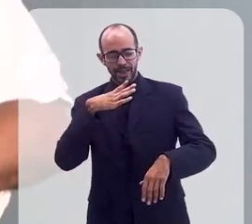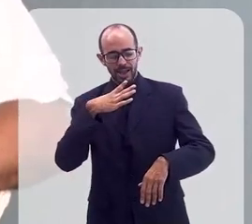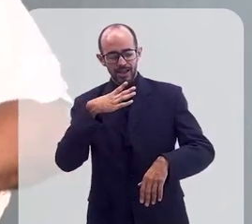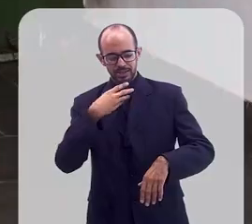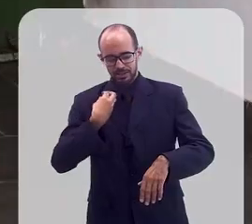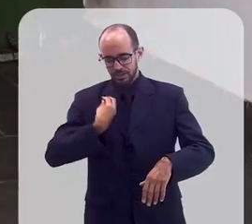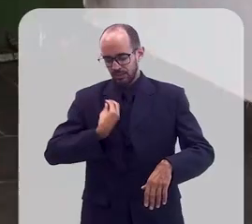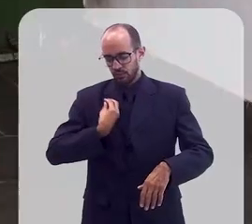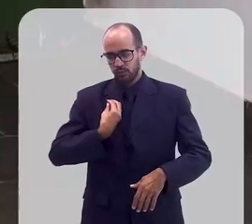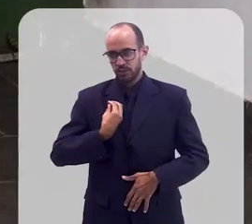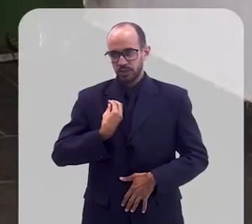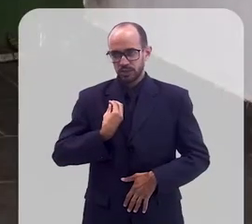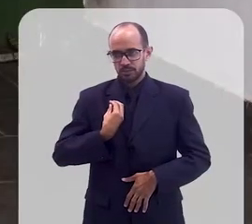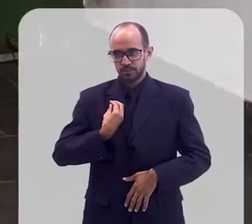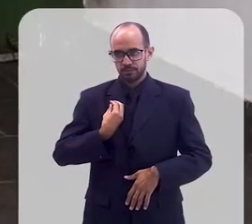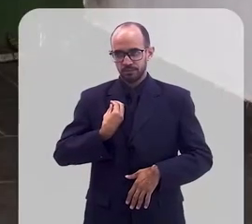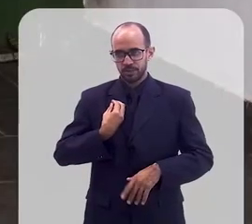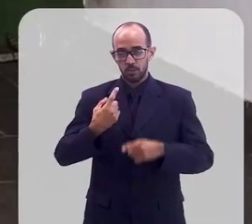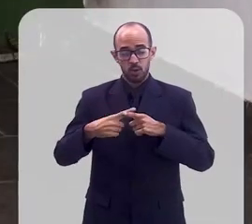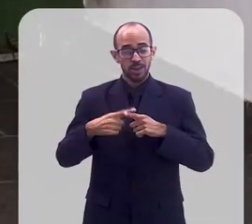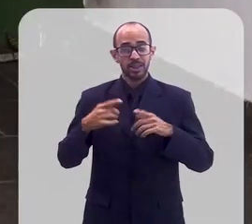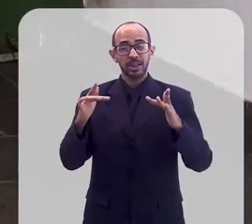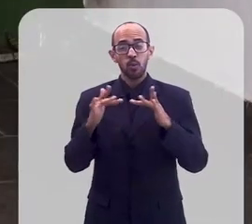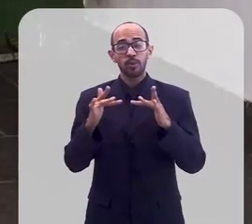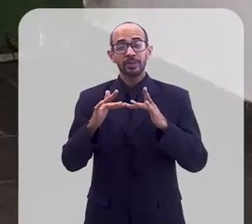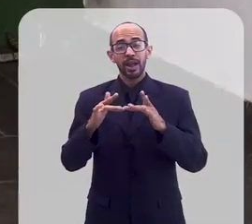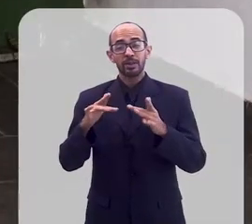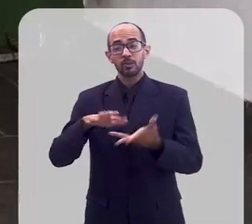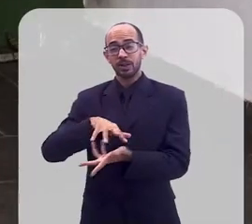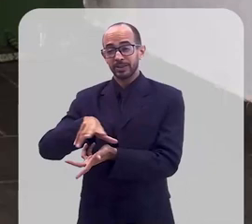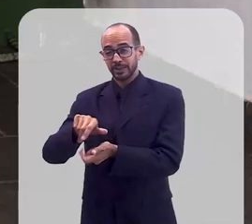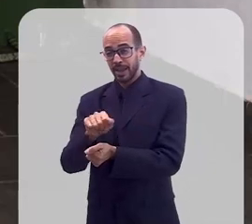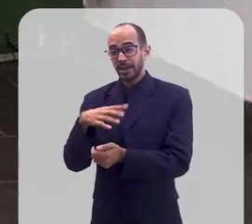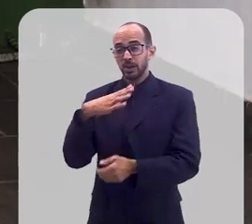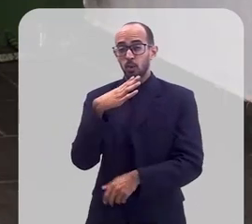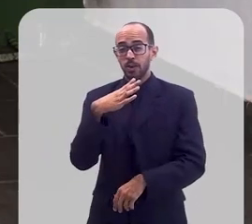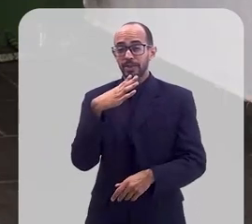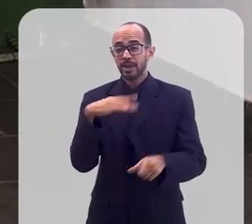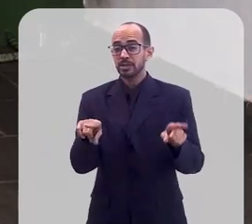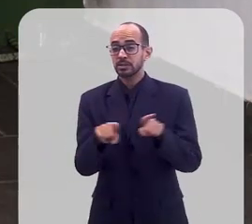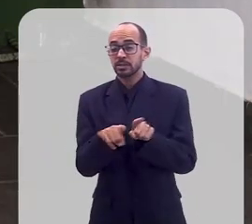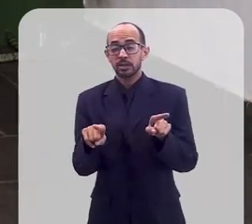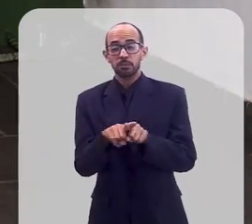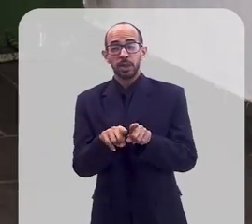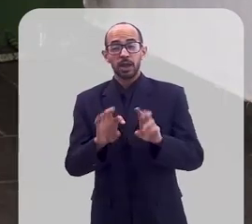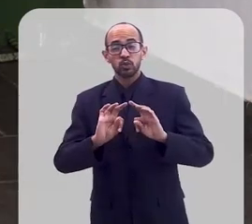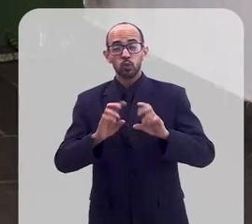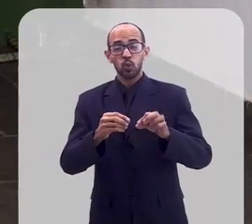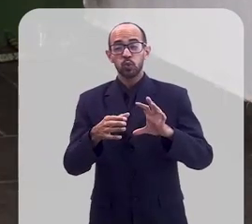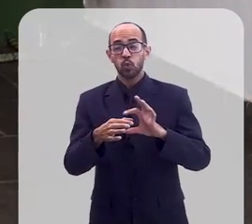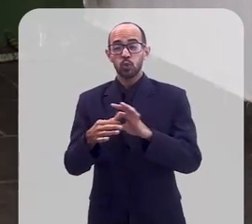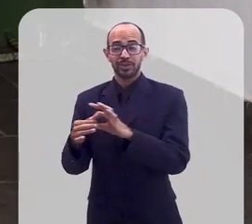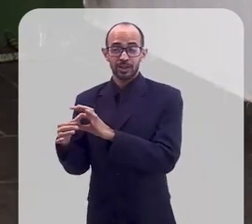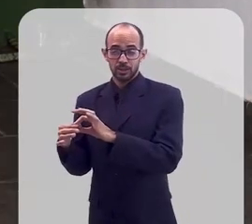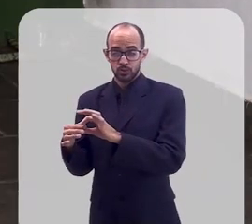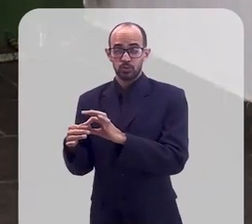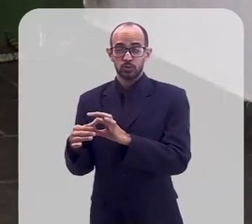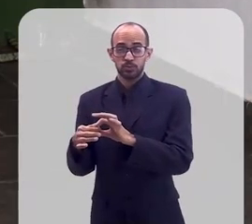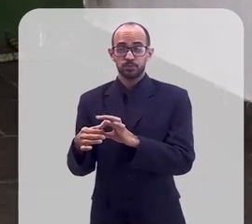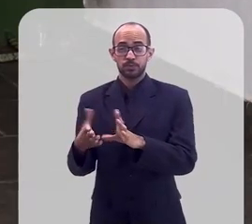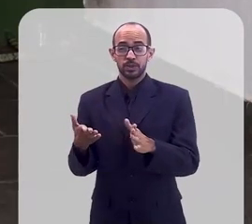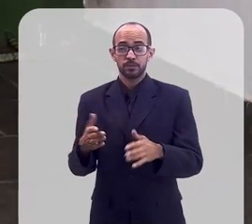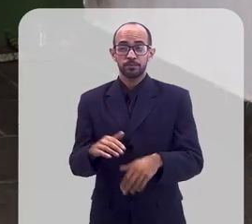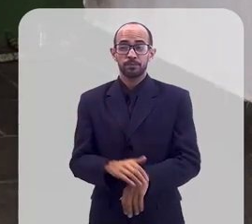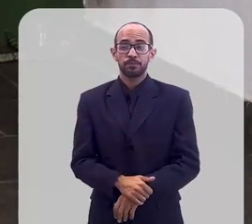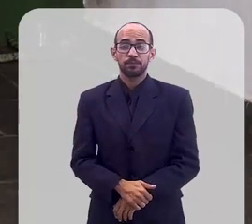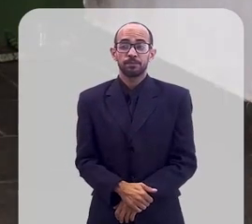passando. Por ser terreno, talvez? Exatamente, ele conhece essa situação toda, né?